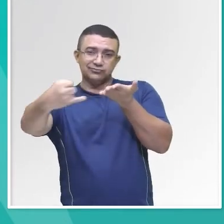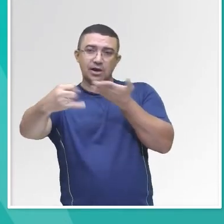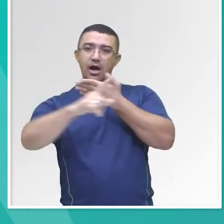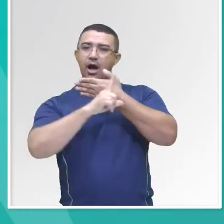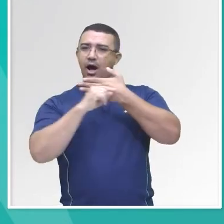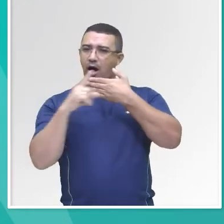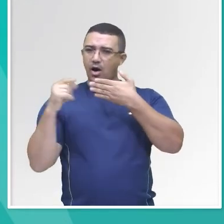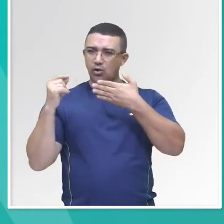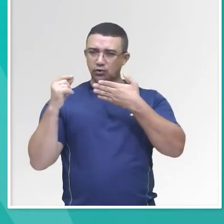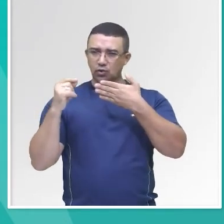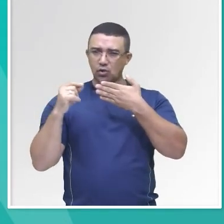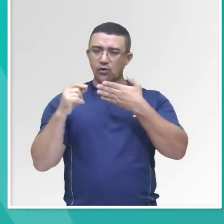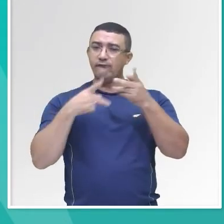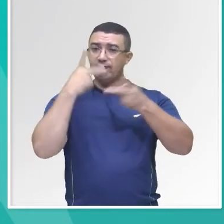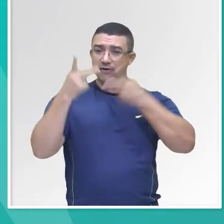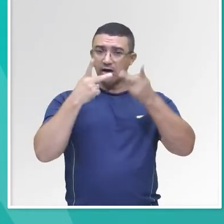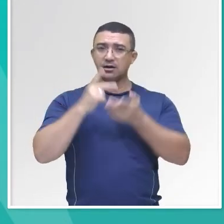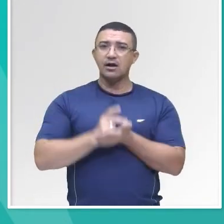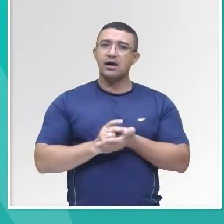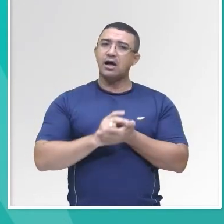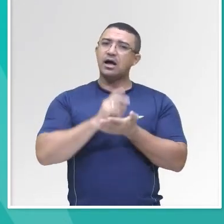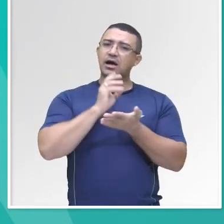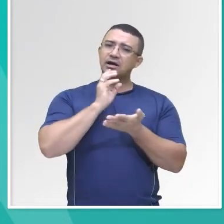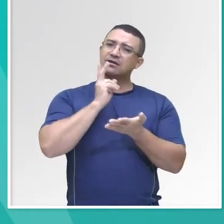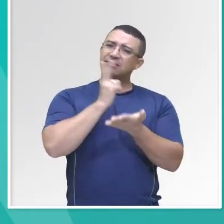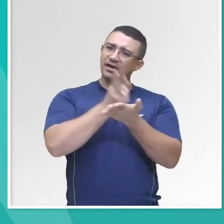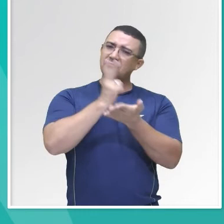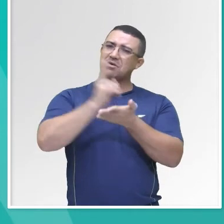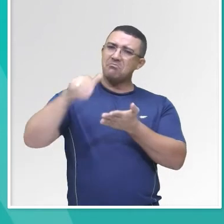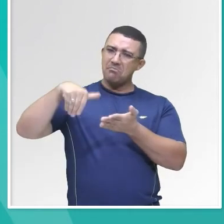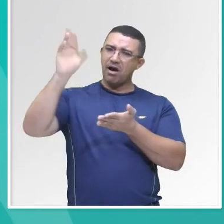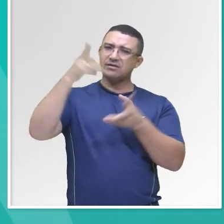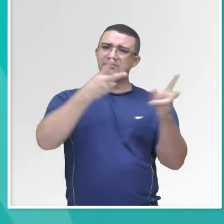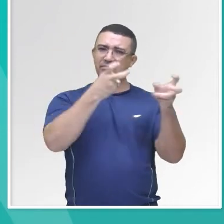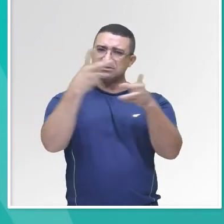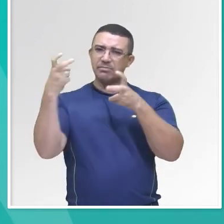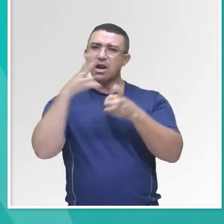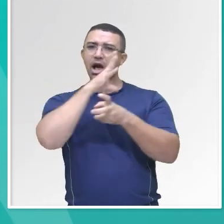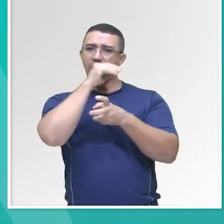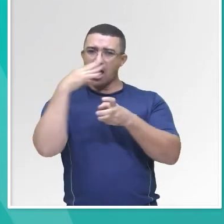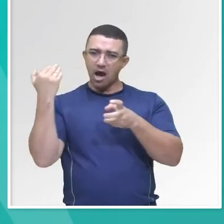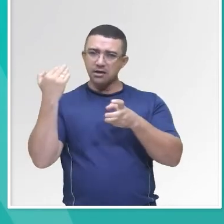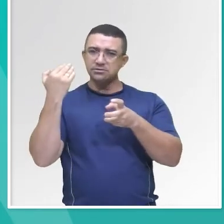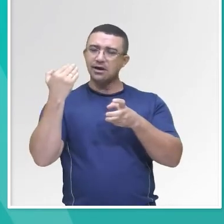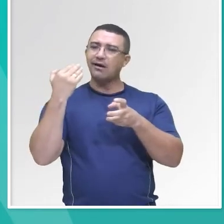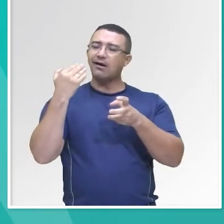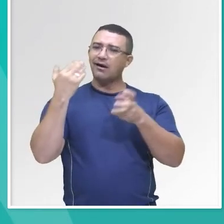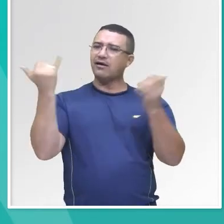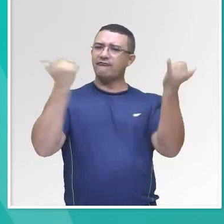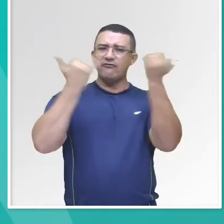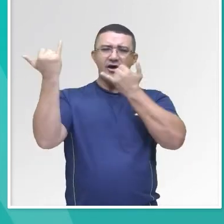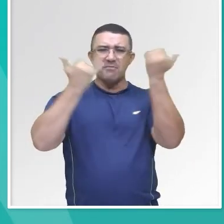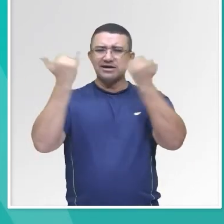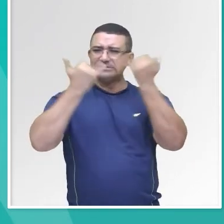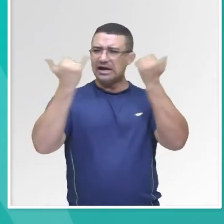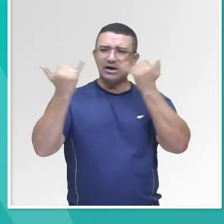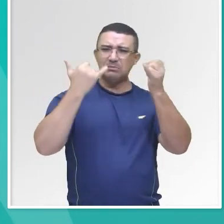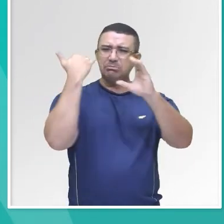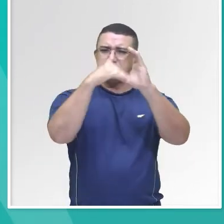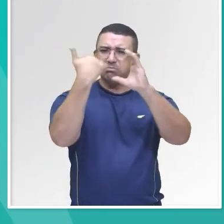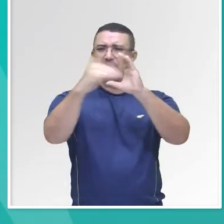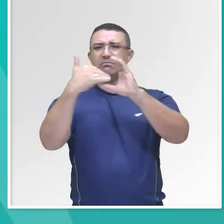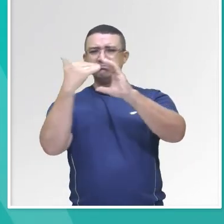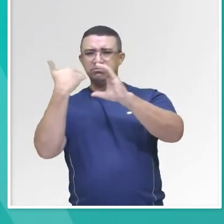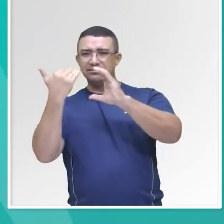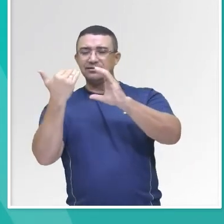autor, ele diz, cada vez mais percebemos que as crianças estão sendo bombardeadas por mensagens